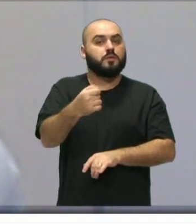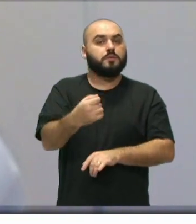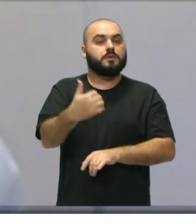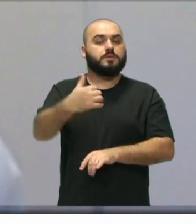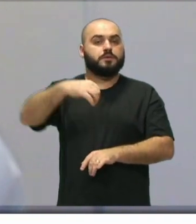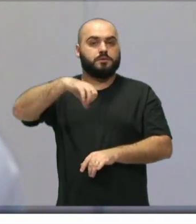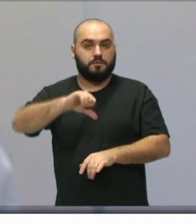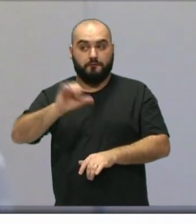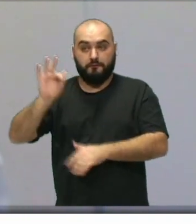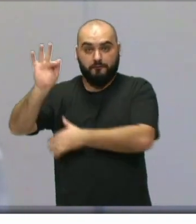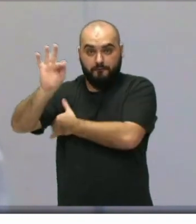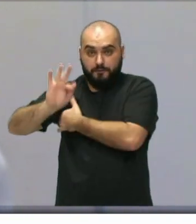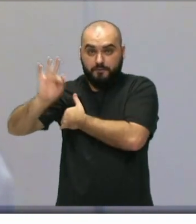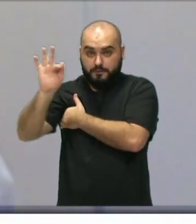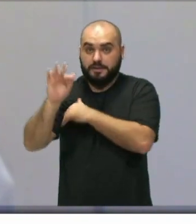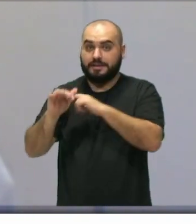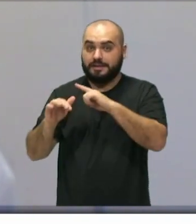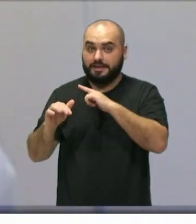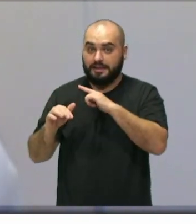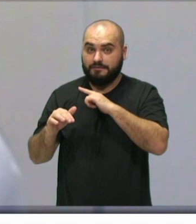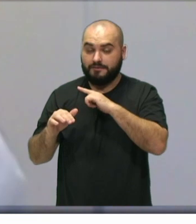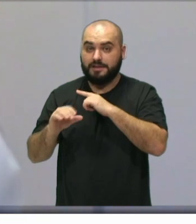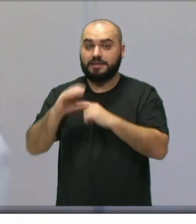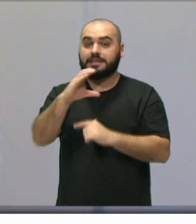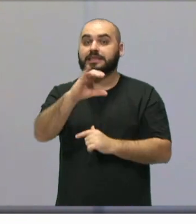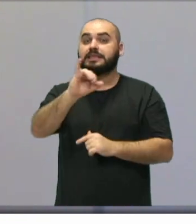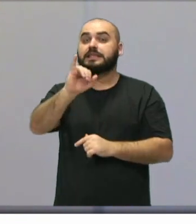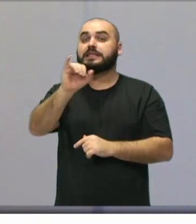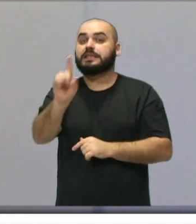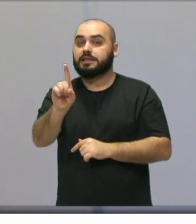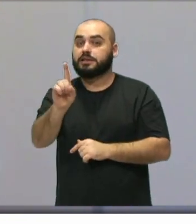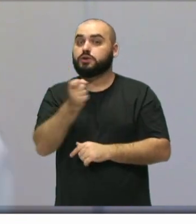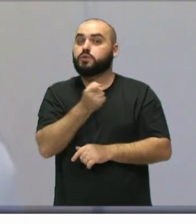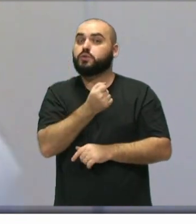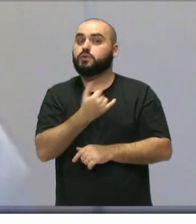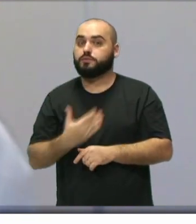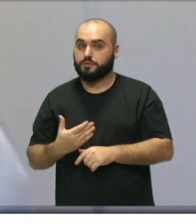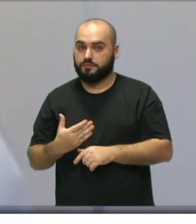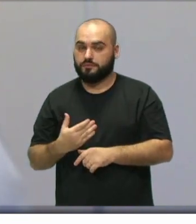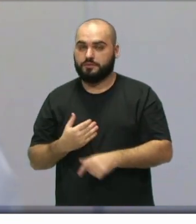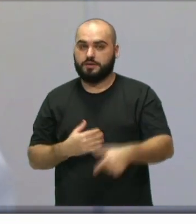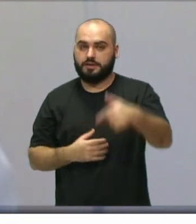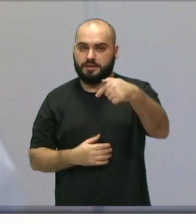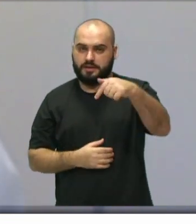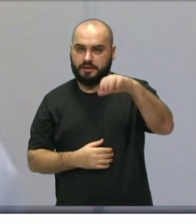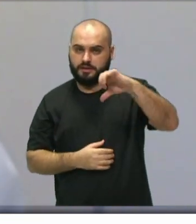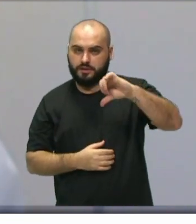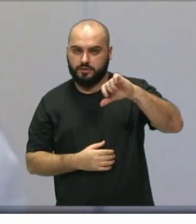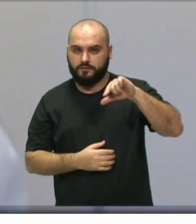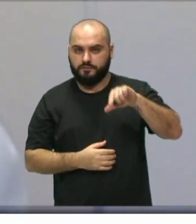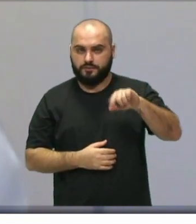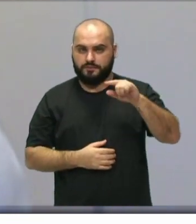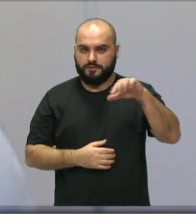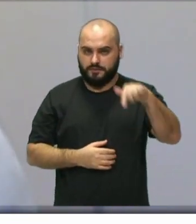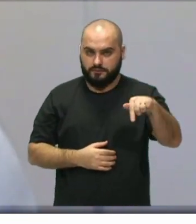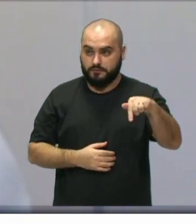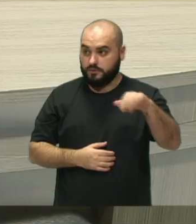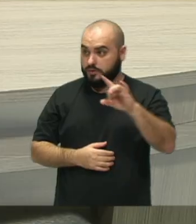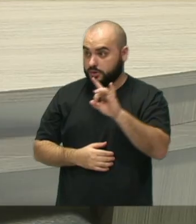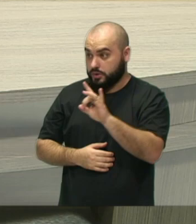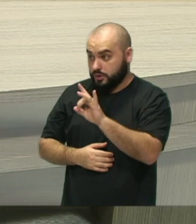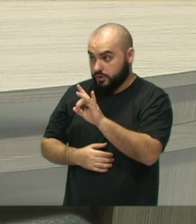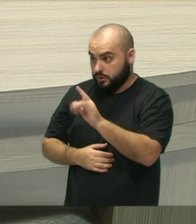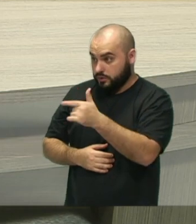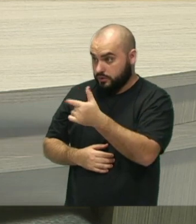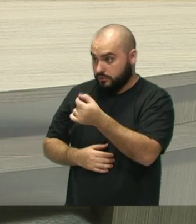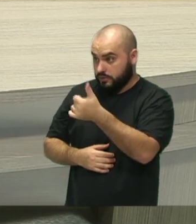a fibromialgia teve CID, teve um número de CID, que é o 79.7. Só em 2019? Só